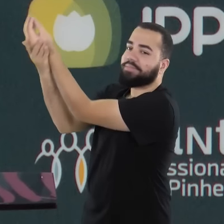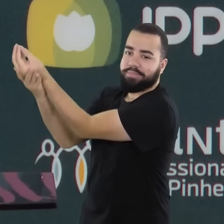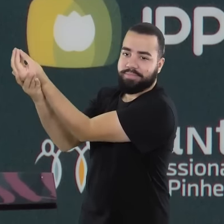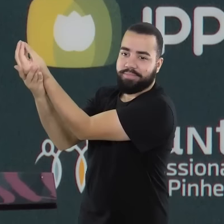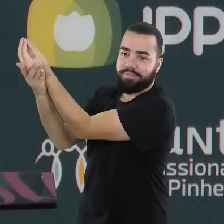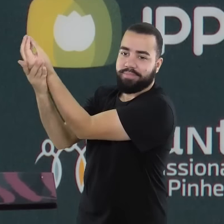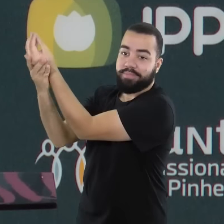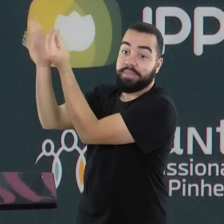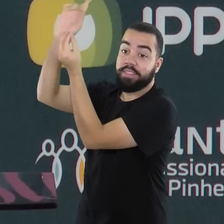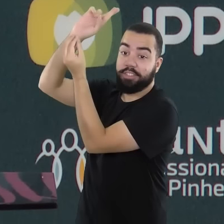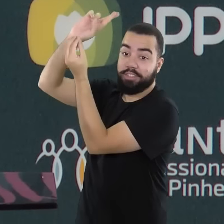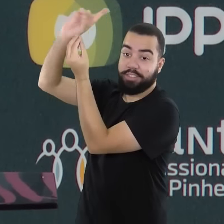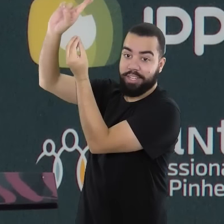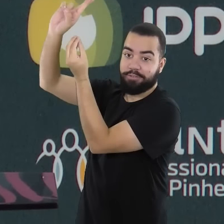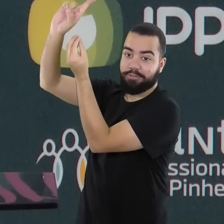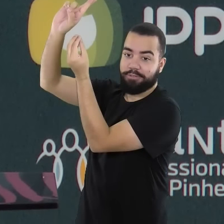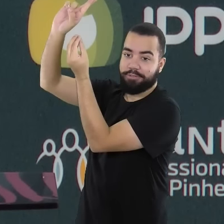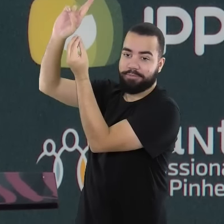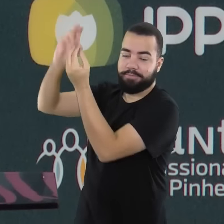Vocês estão entendendo o que é oração?